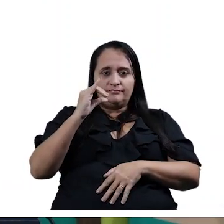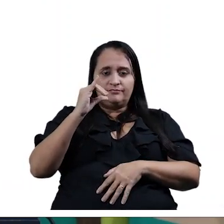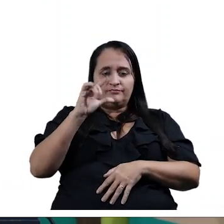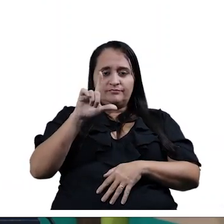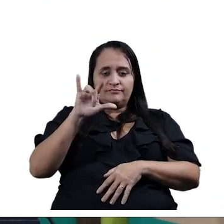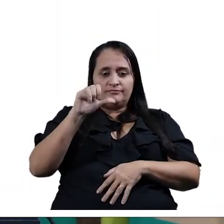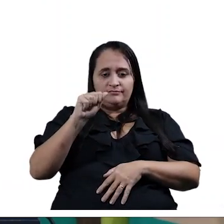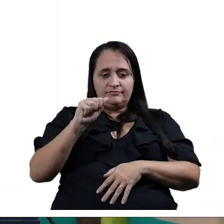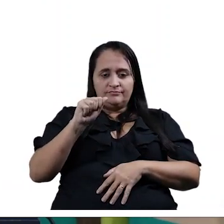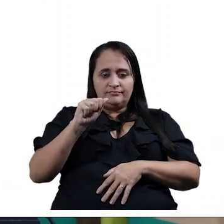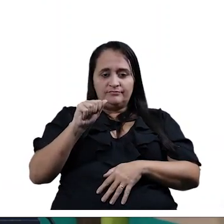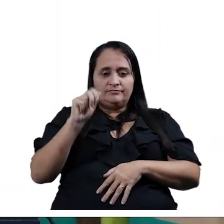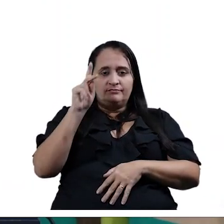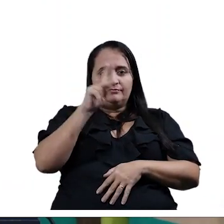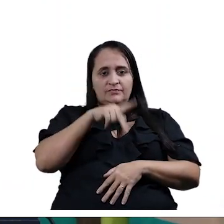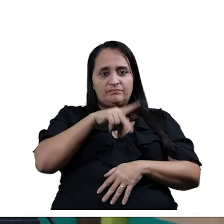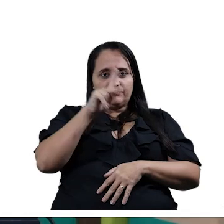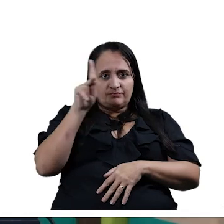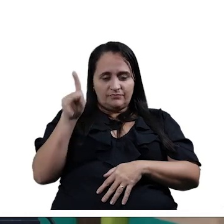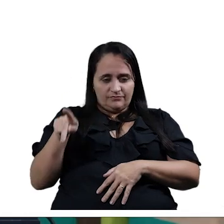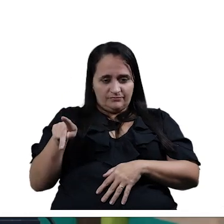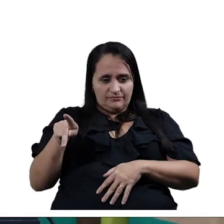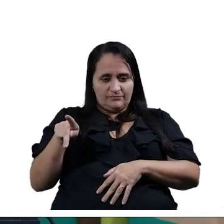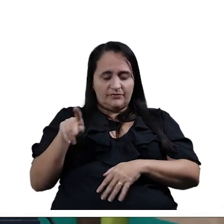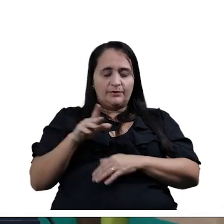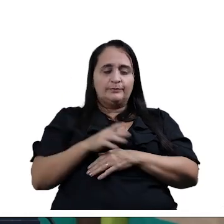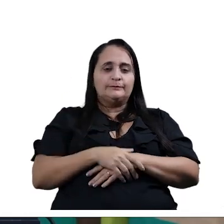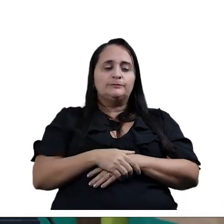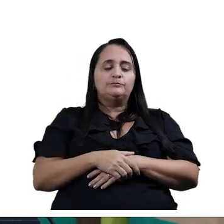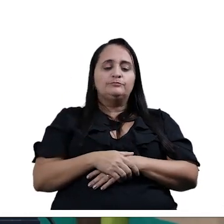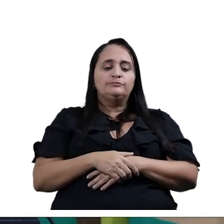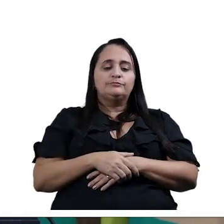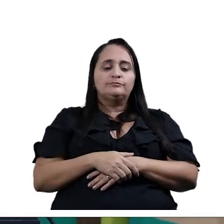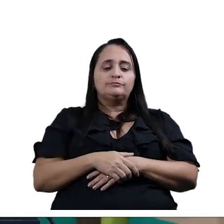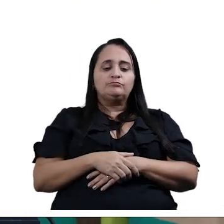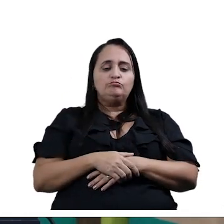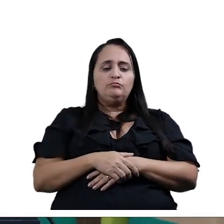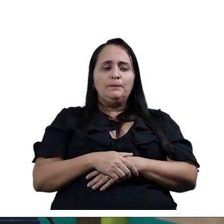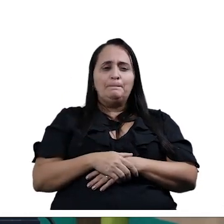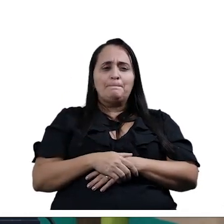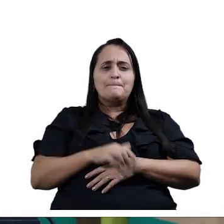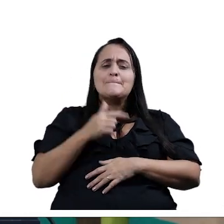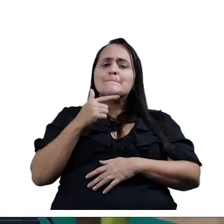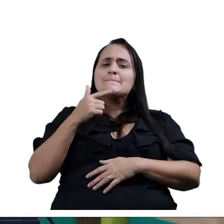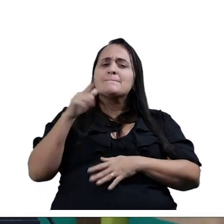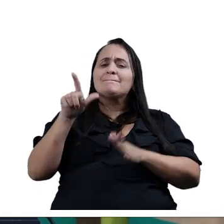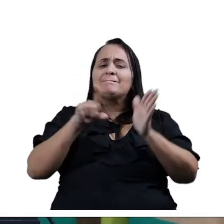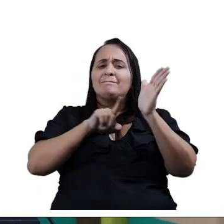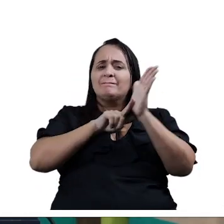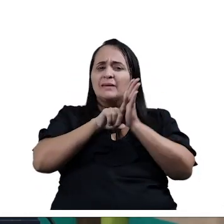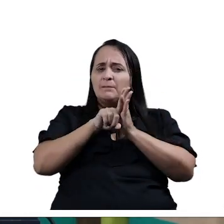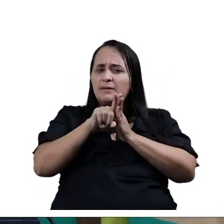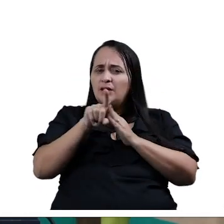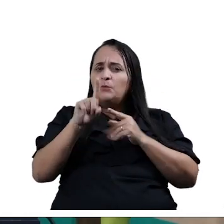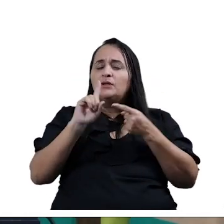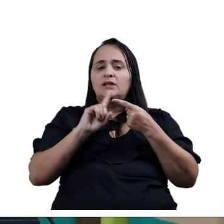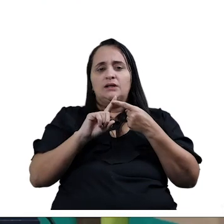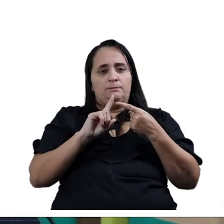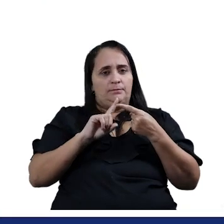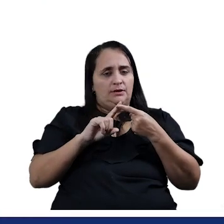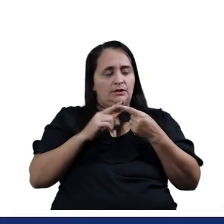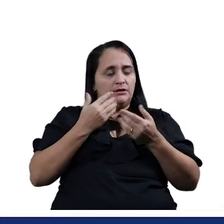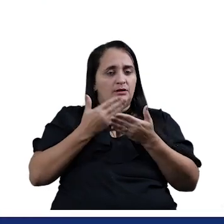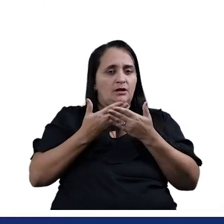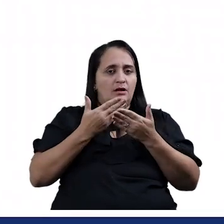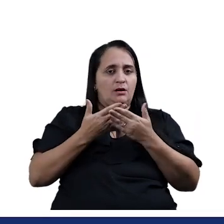Dona Cecília Paim, ela é a personagem da história que é professora. Outra pergunta que foi falada na aula